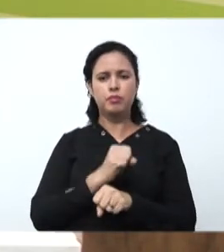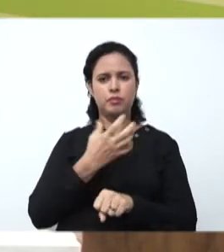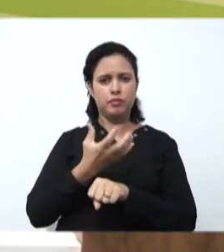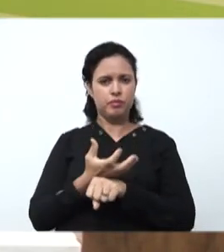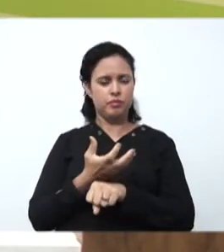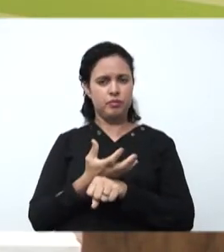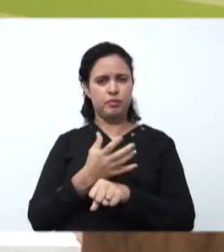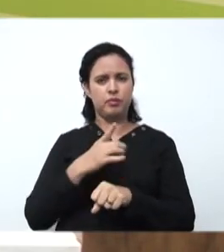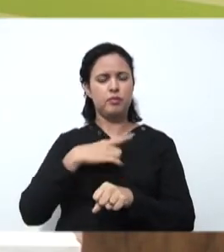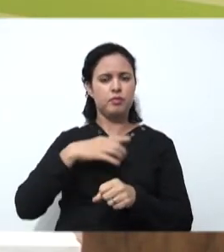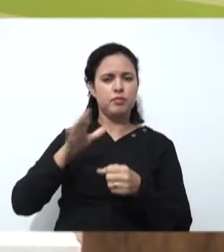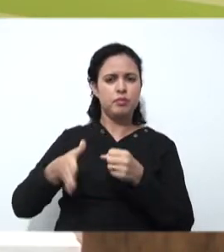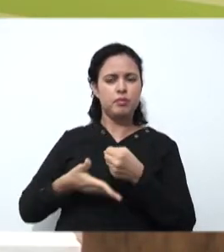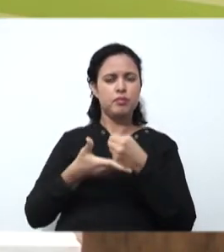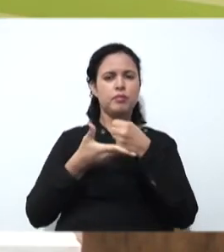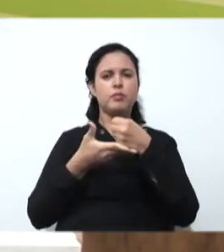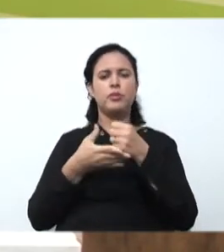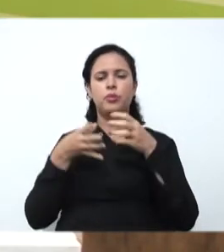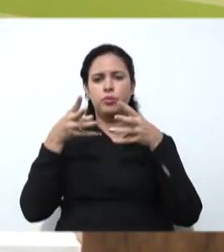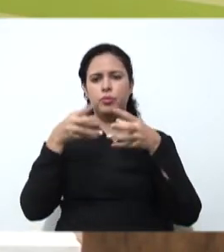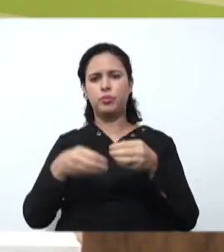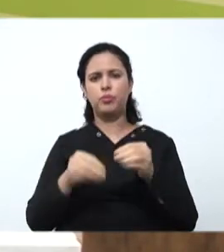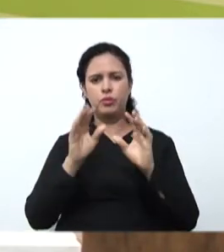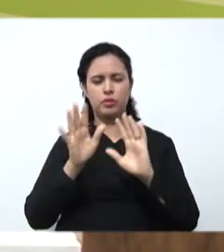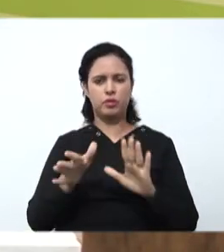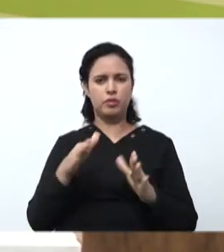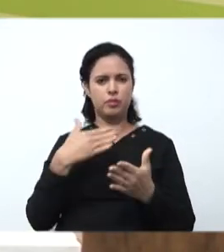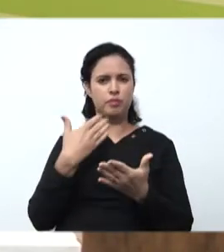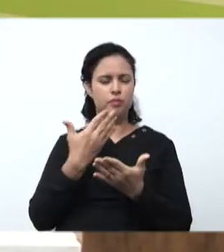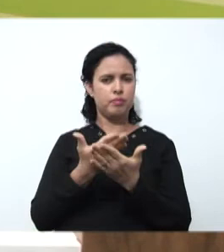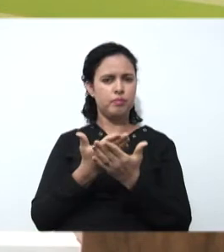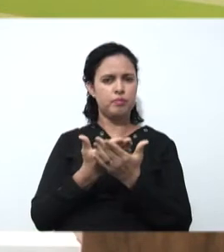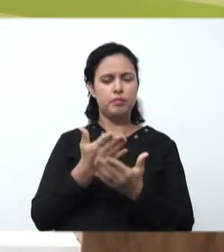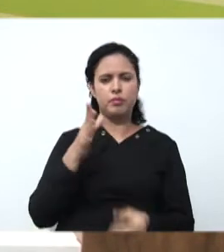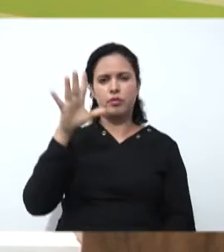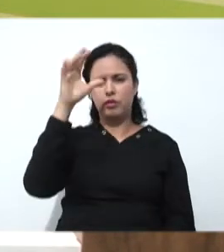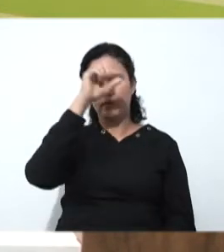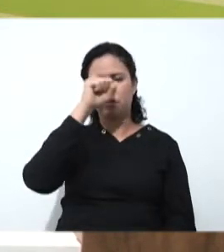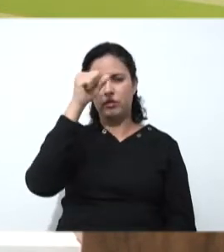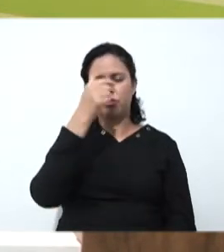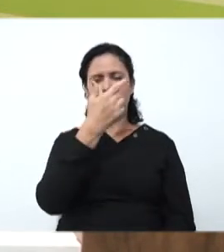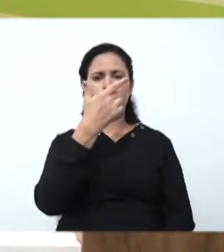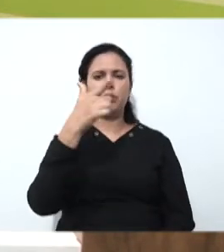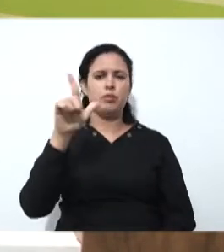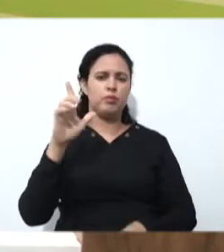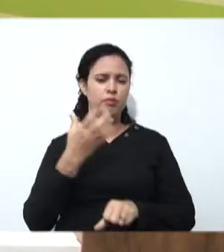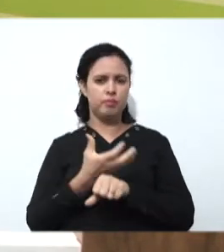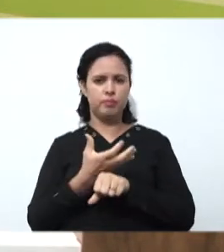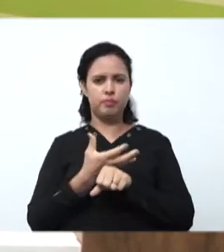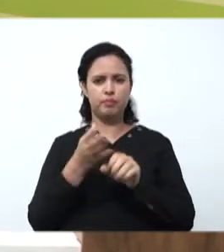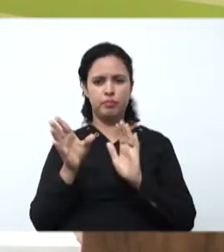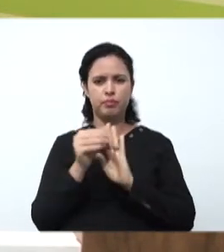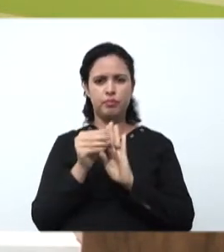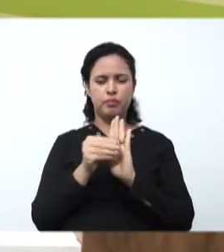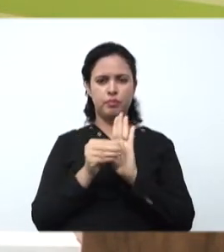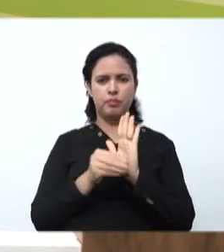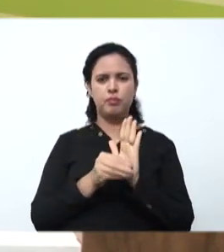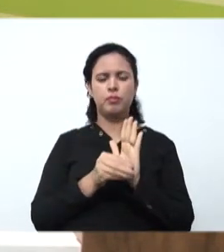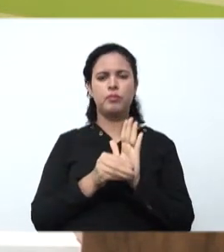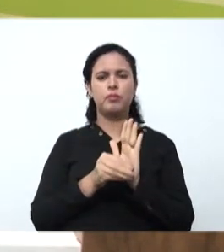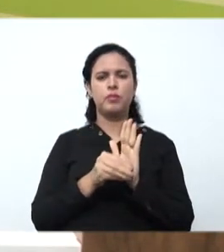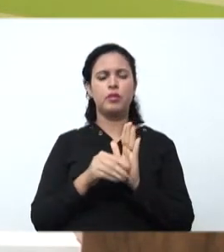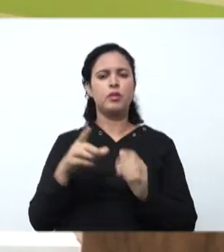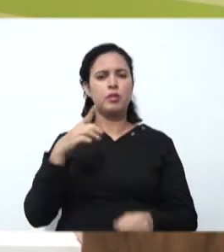apoie tudo aquilo que vocês acumularam nas outras disciplinas, com os outros conteúdos, não é? E que